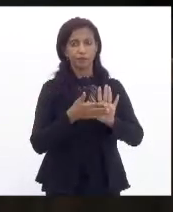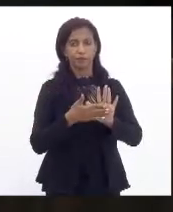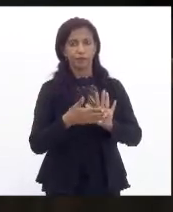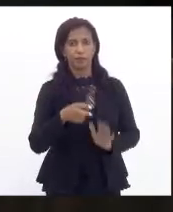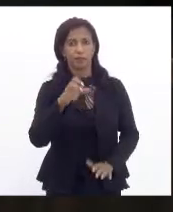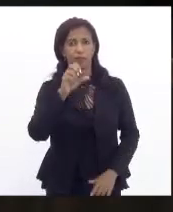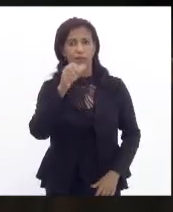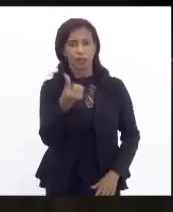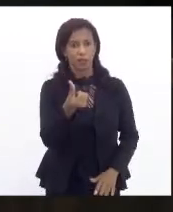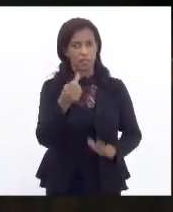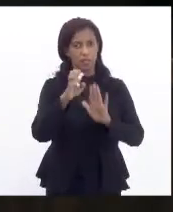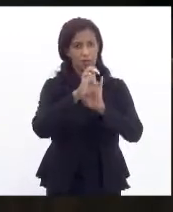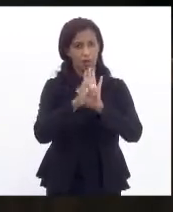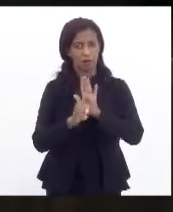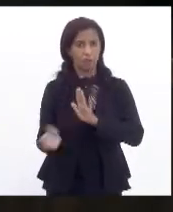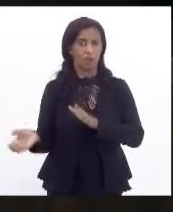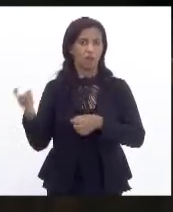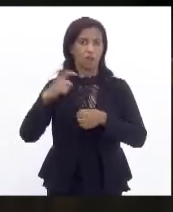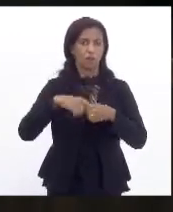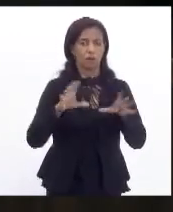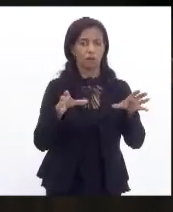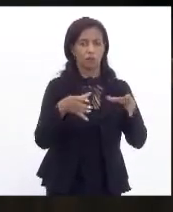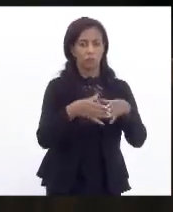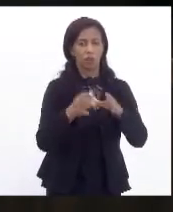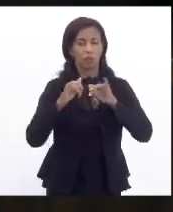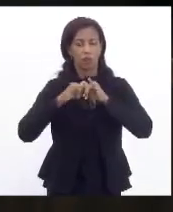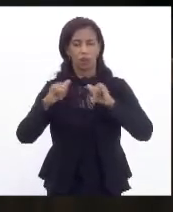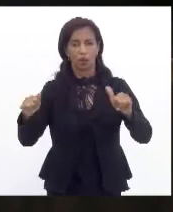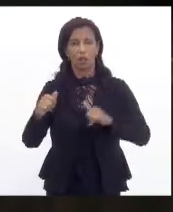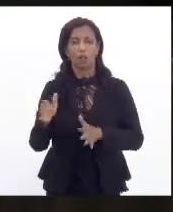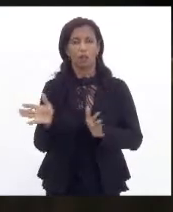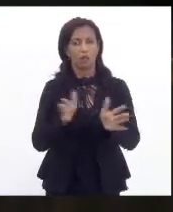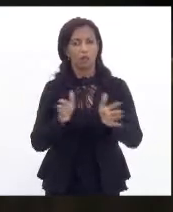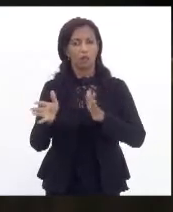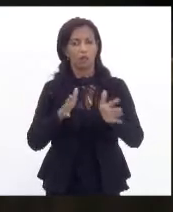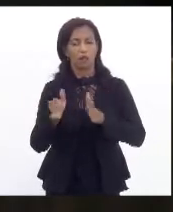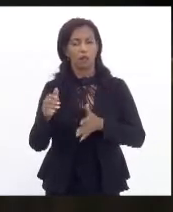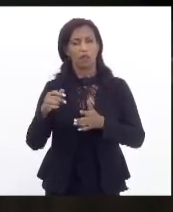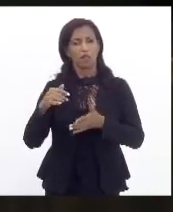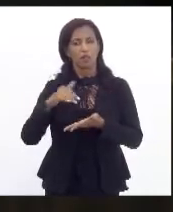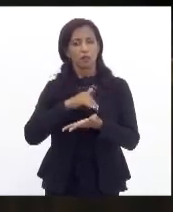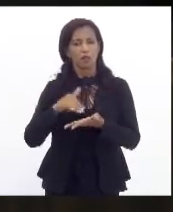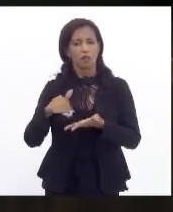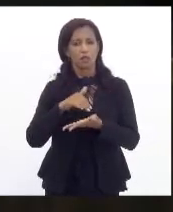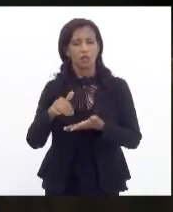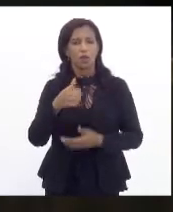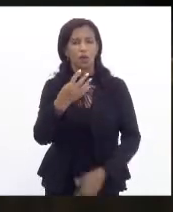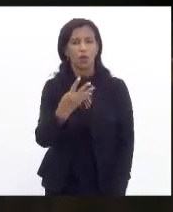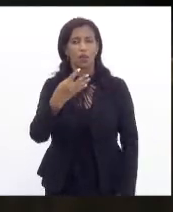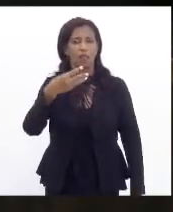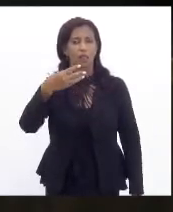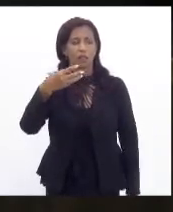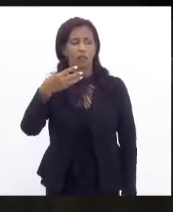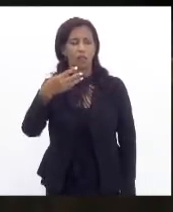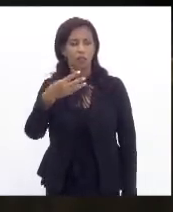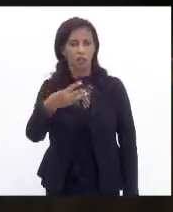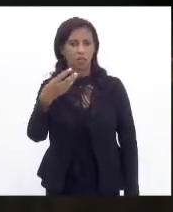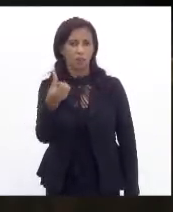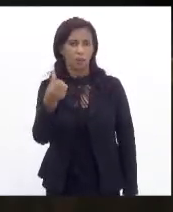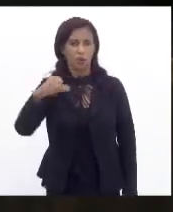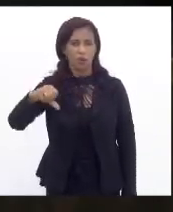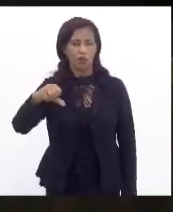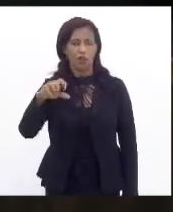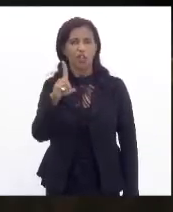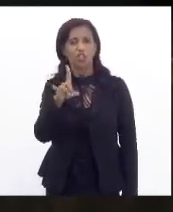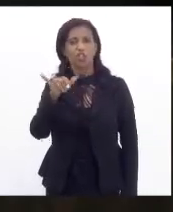recebeu 6 emendas e retorna às comissões. Anuncio, em tramitação ordinária, segunda discussão, projeto de lei 4369-21, de autoria do